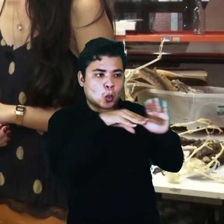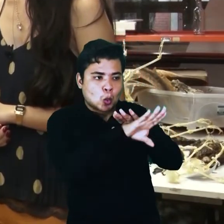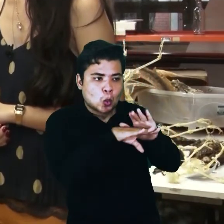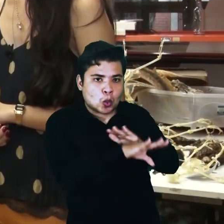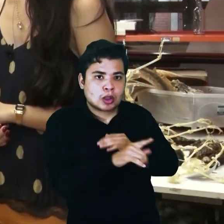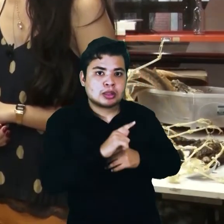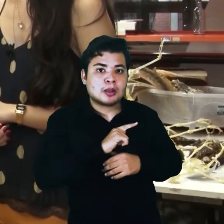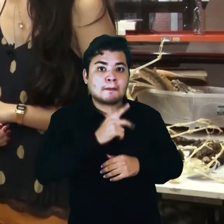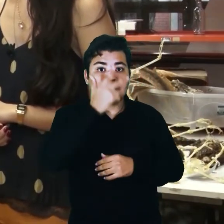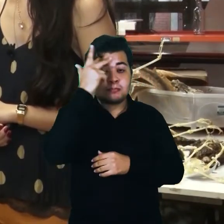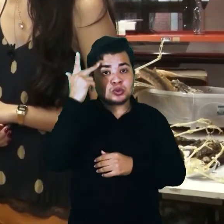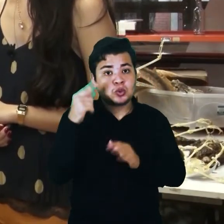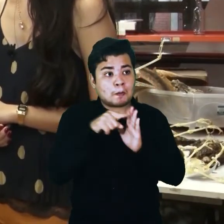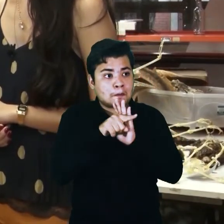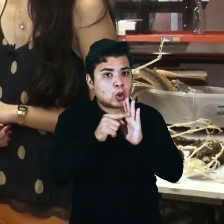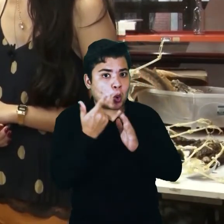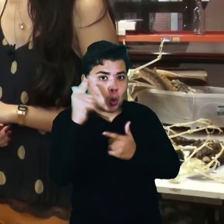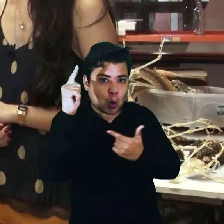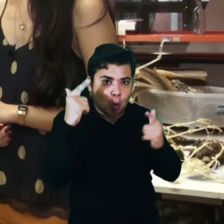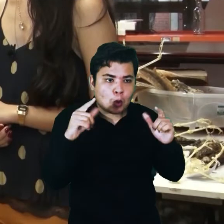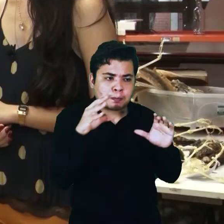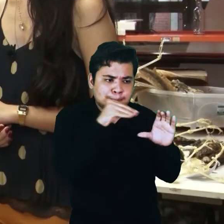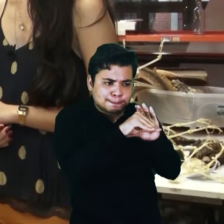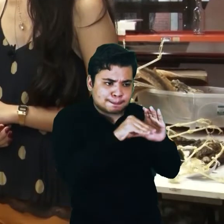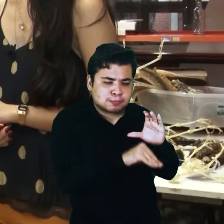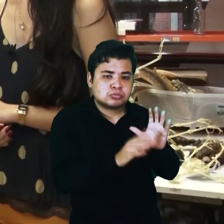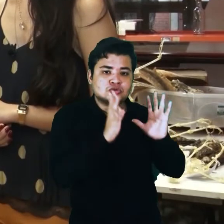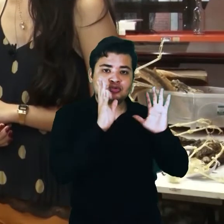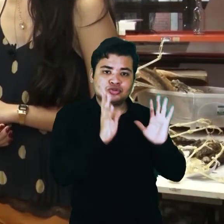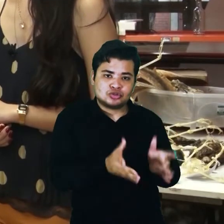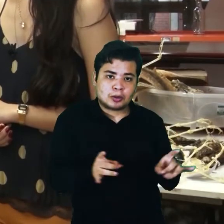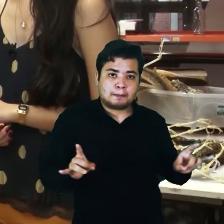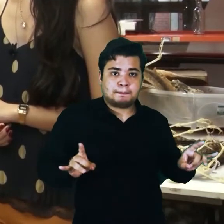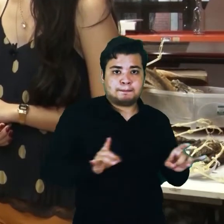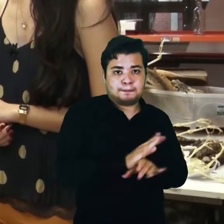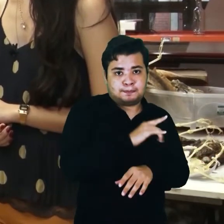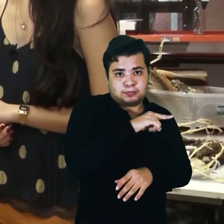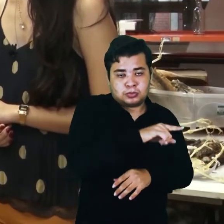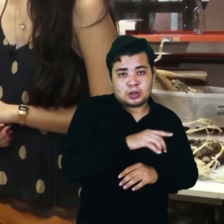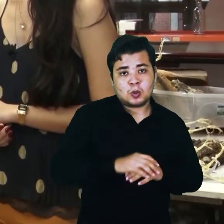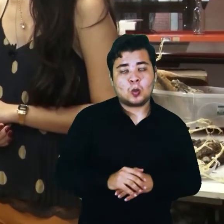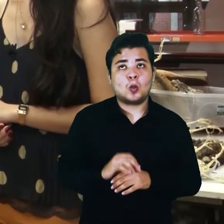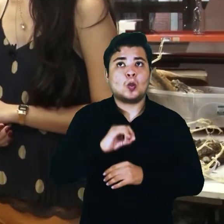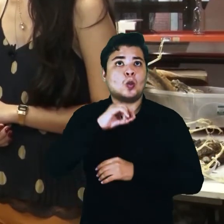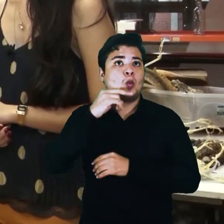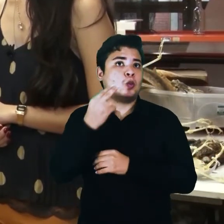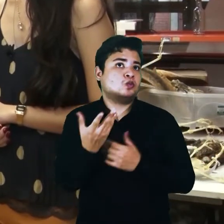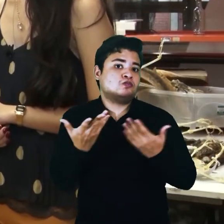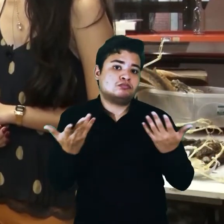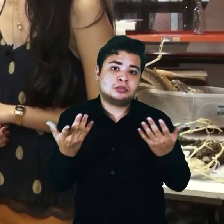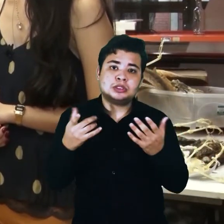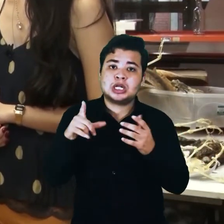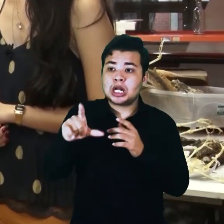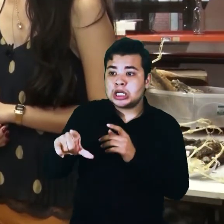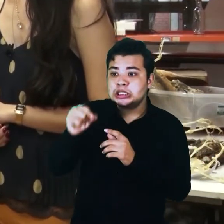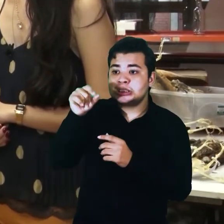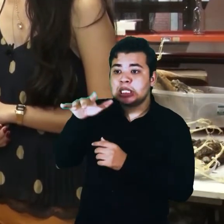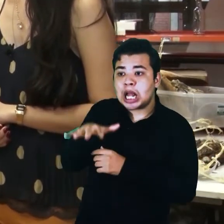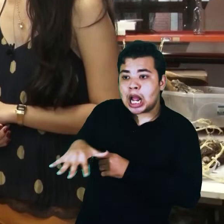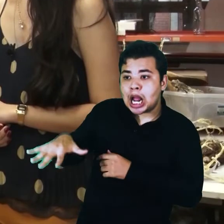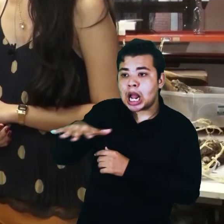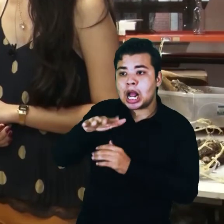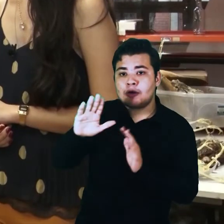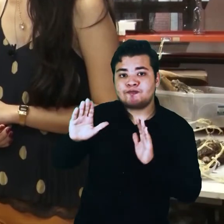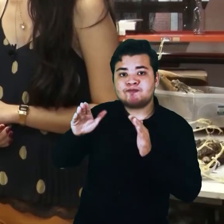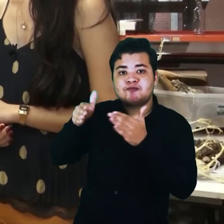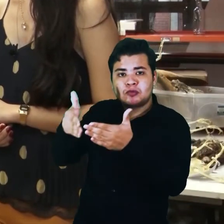outros pesquisadores e está hoje guardado e curado nessas coleções, ou a gente pode escolher uma área-alvo, que é uma área